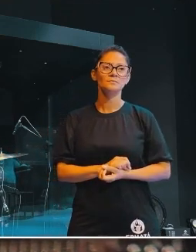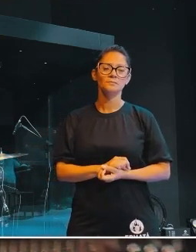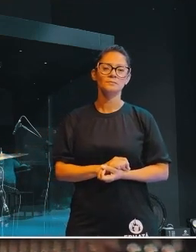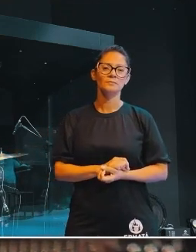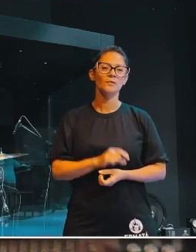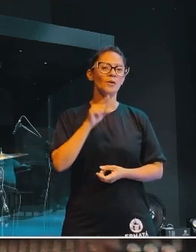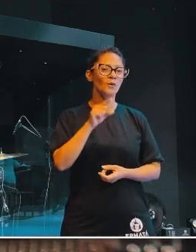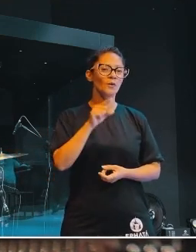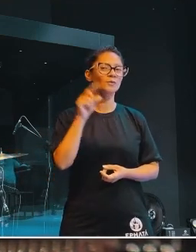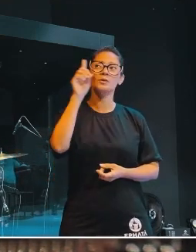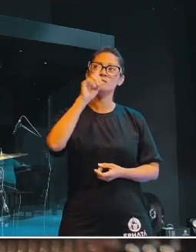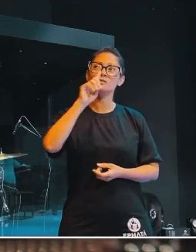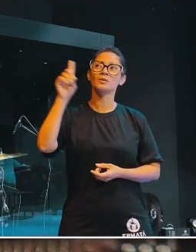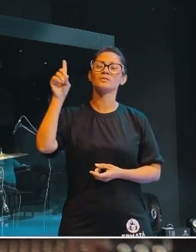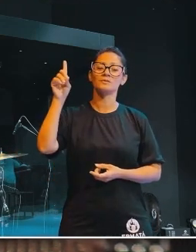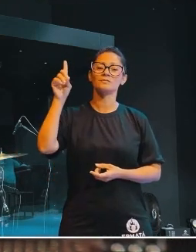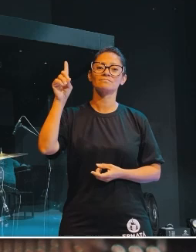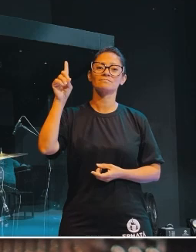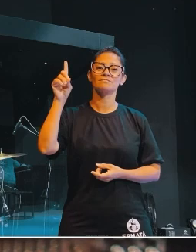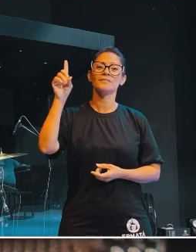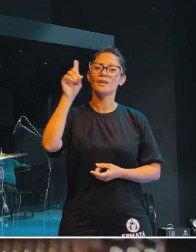O teu Deus é o Deus do